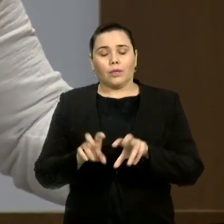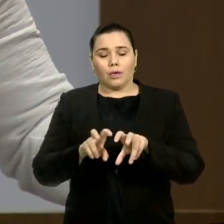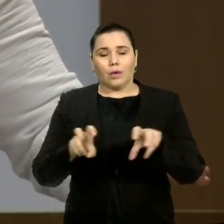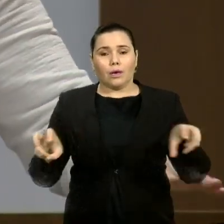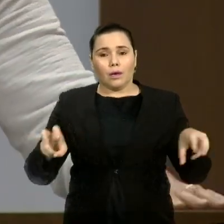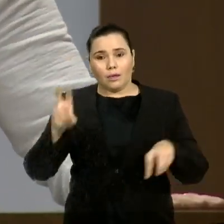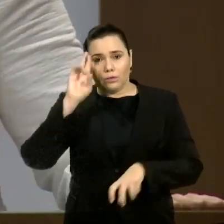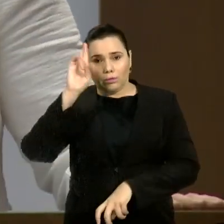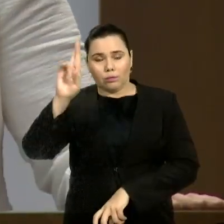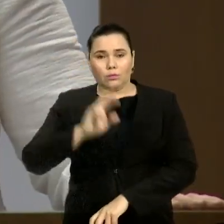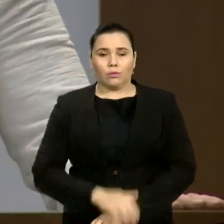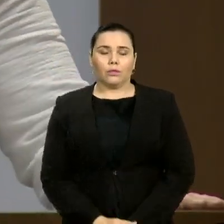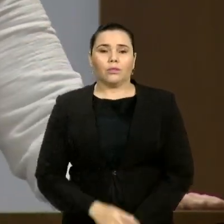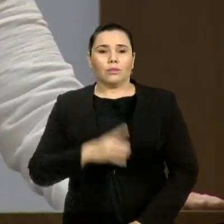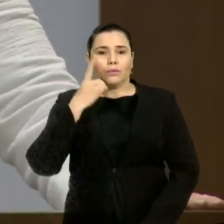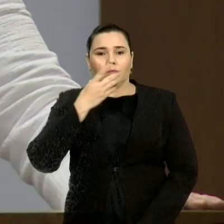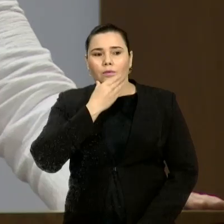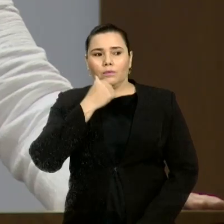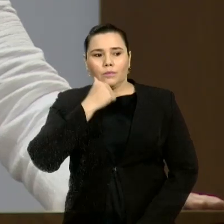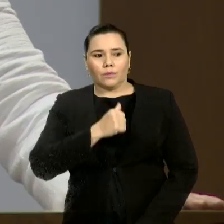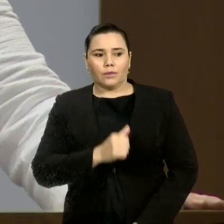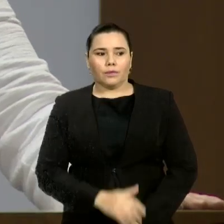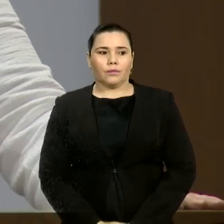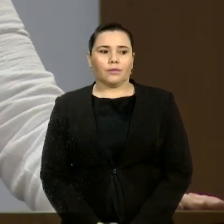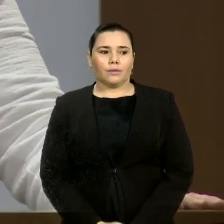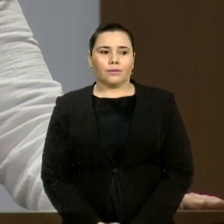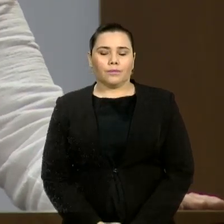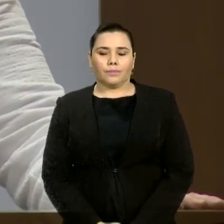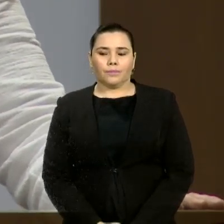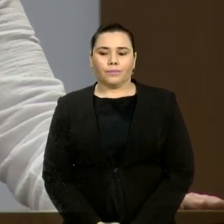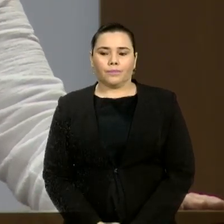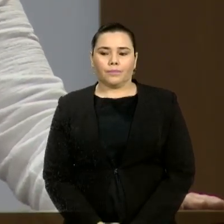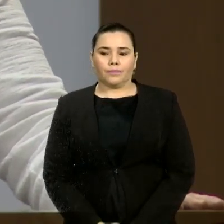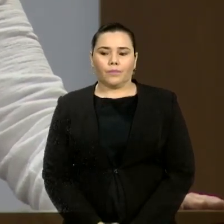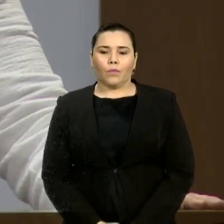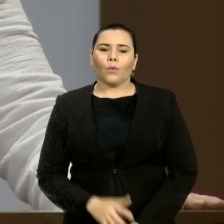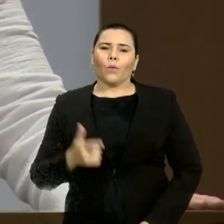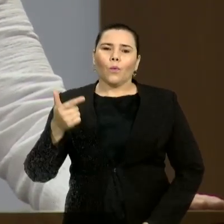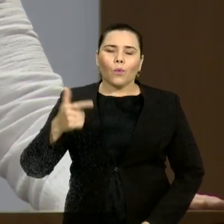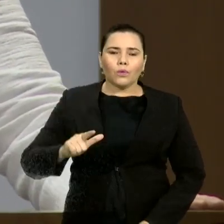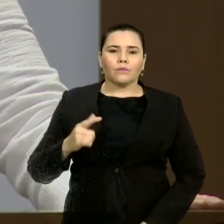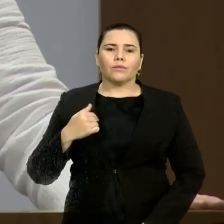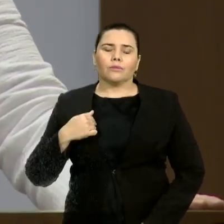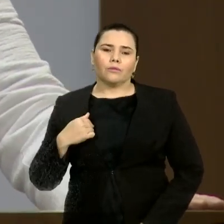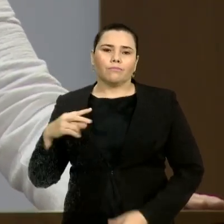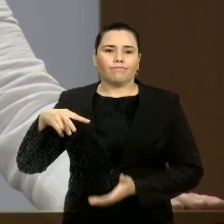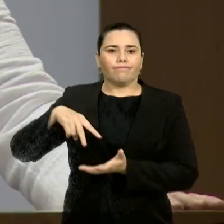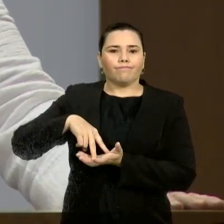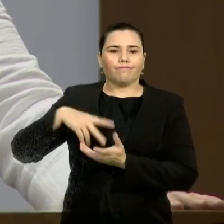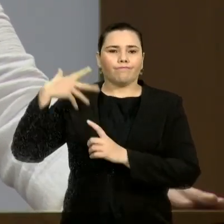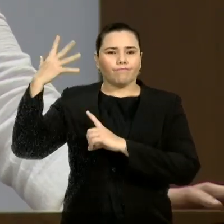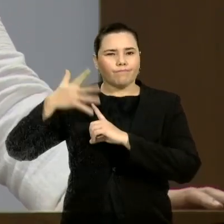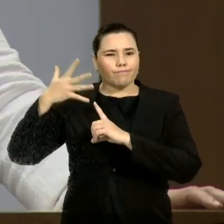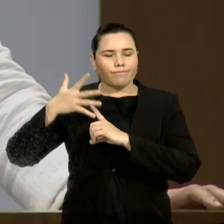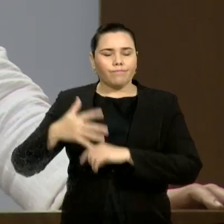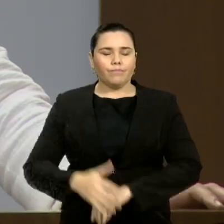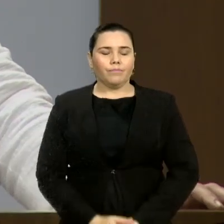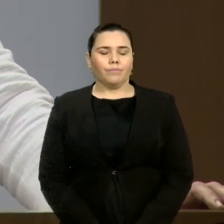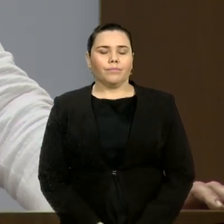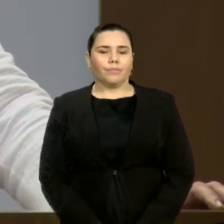deputadas funcionários da casa mas uma vez eu subo essa Tribuna para